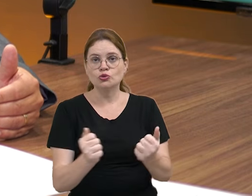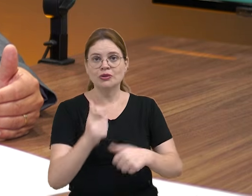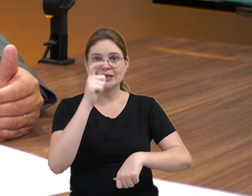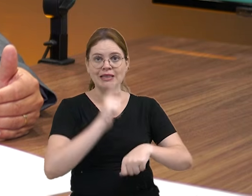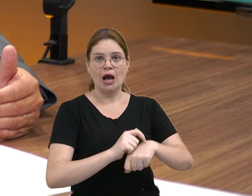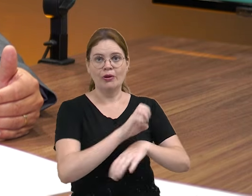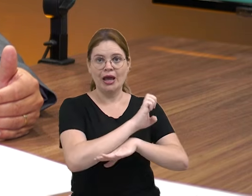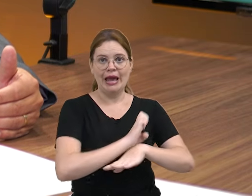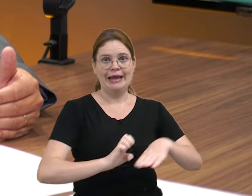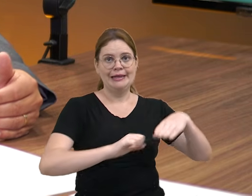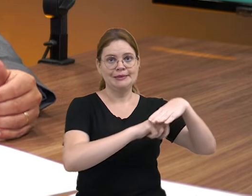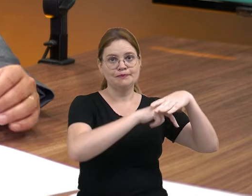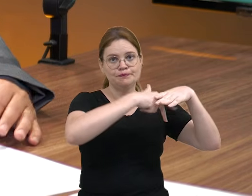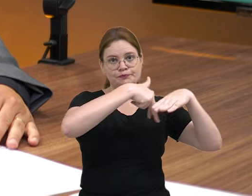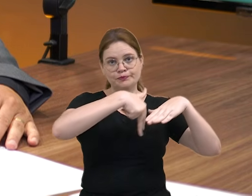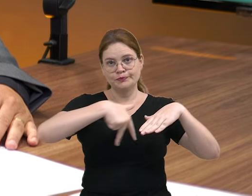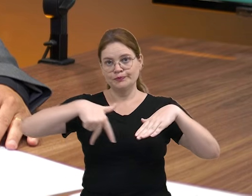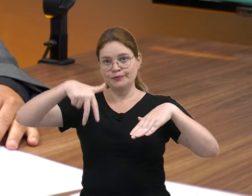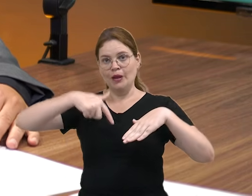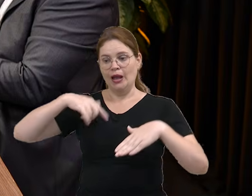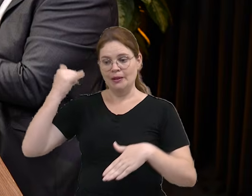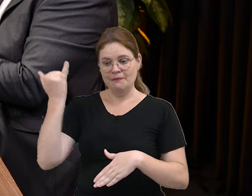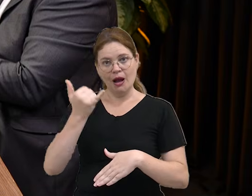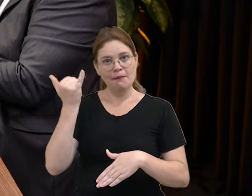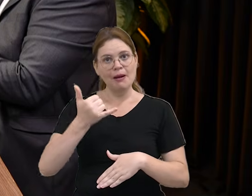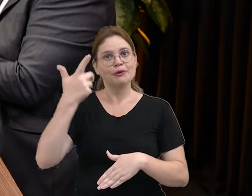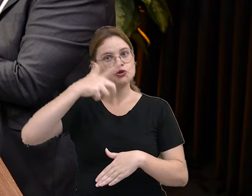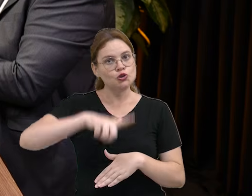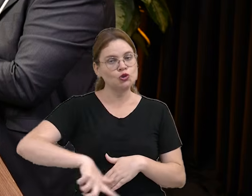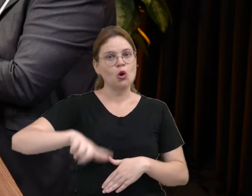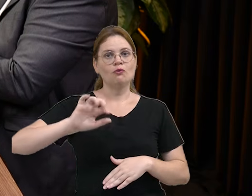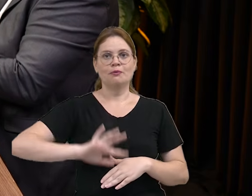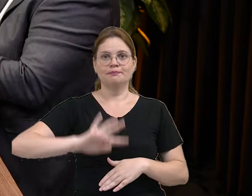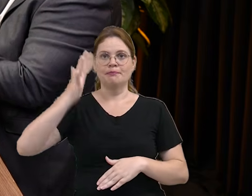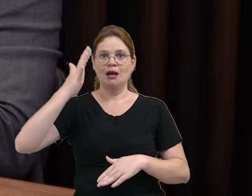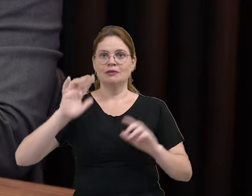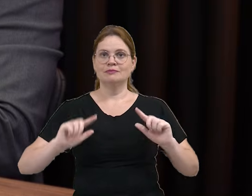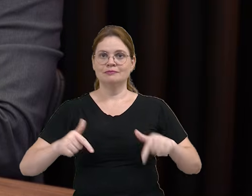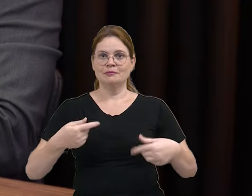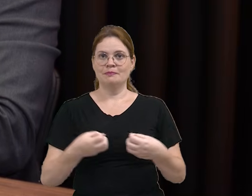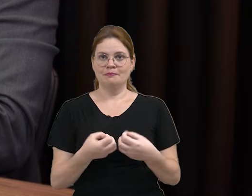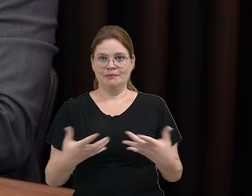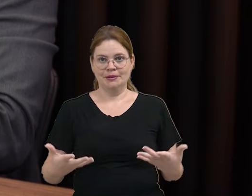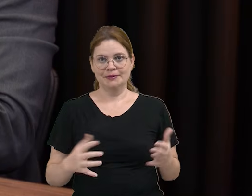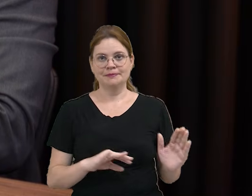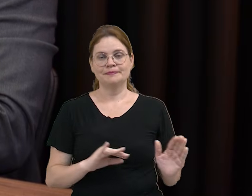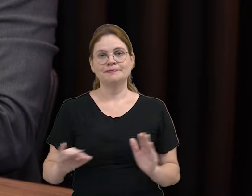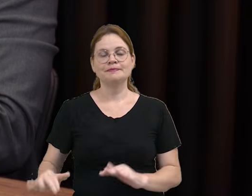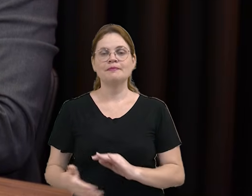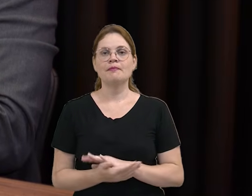os sinais e é aquela operação do Senhor. Louvado seja Deus. É maravilhoso porque